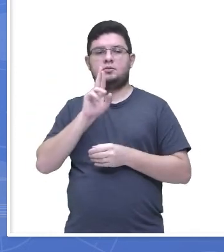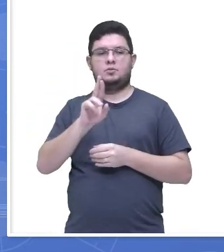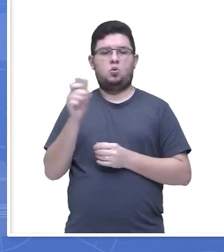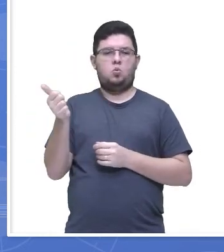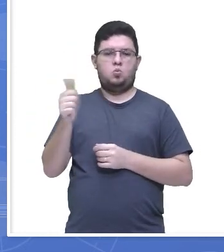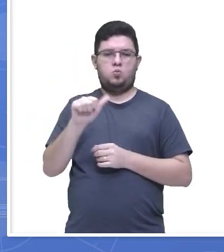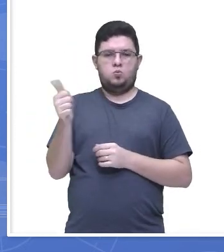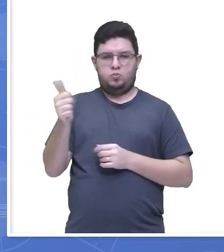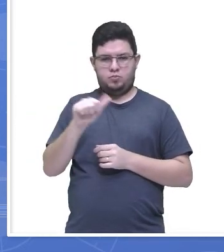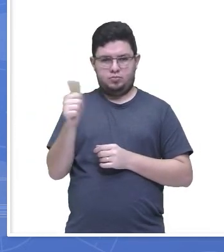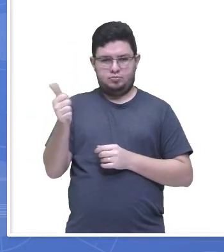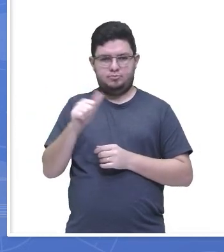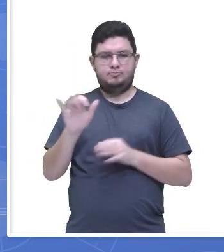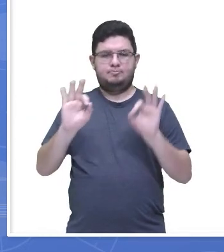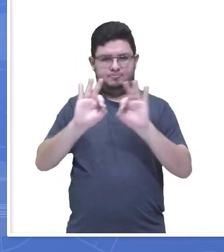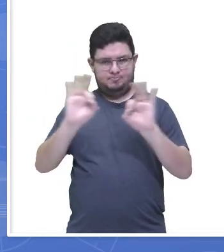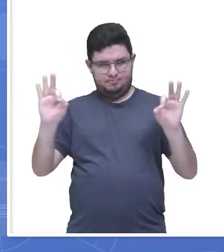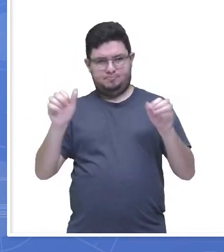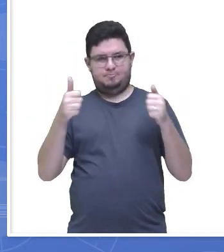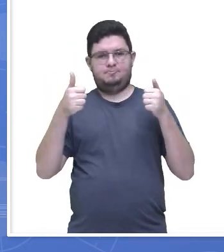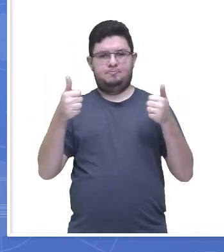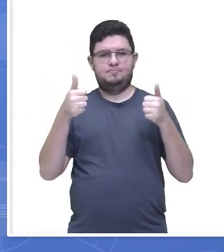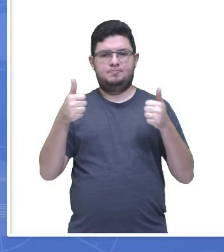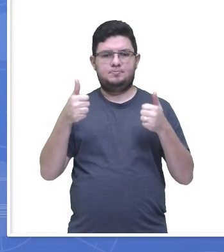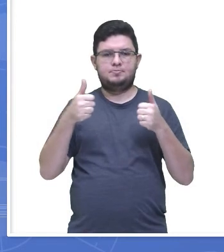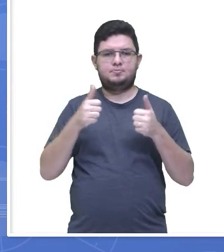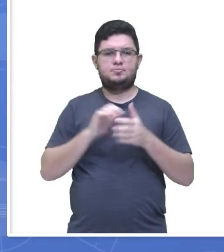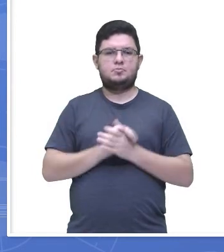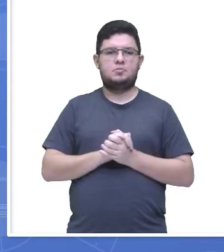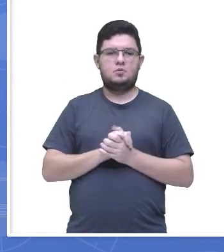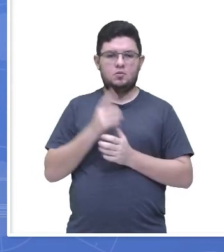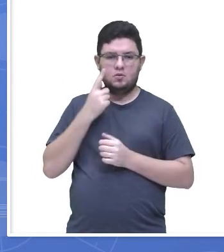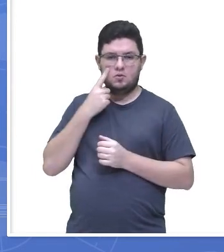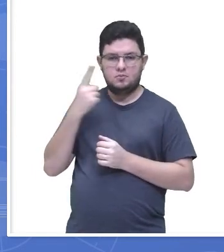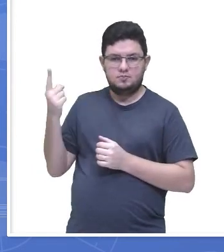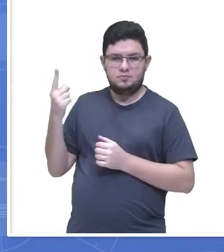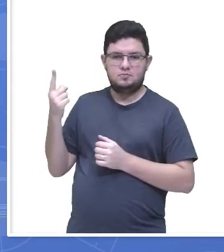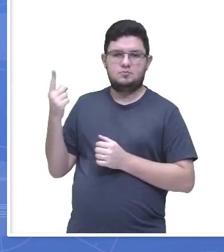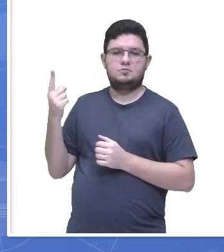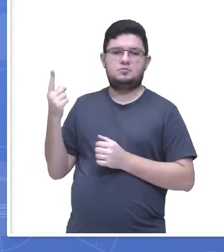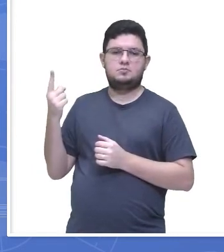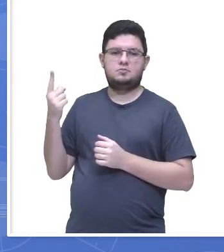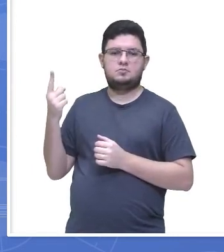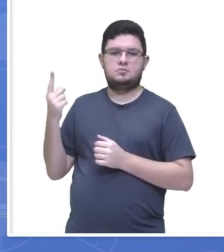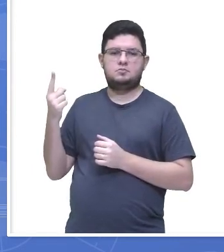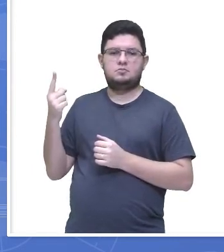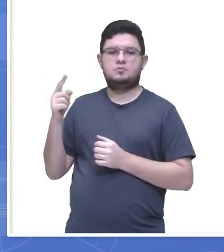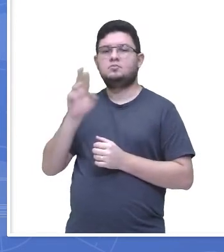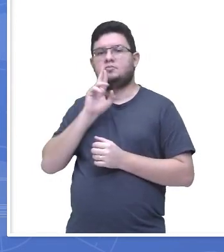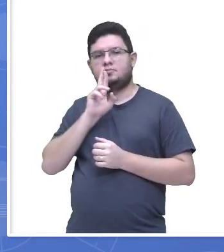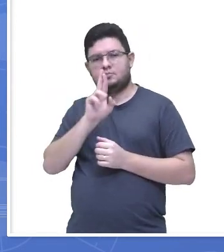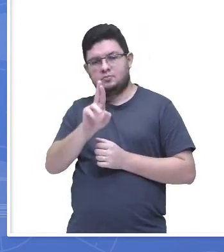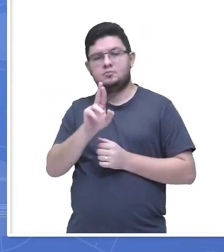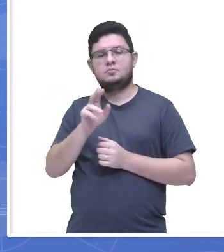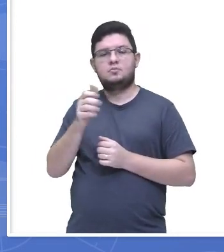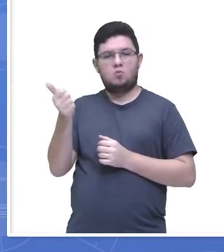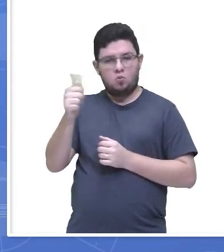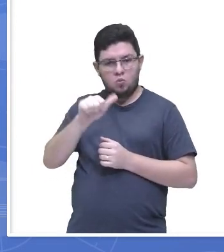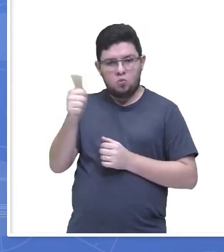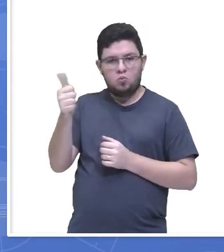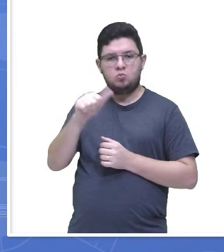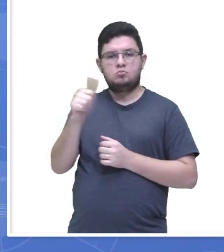questão. Você viu, nós utilizamos a potência para encontrar a quantidade de calor para depois substituir lá na equação do calor